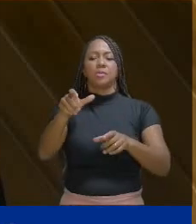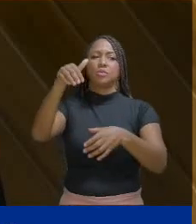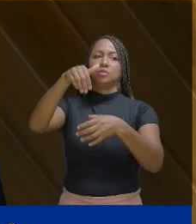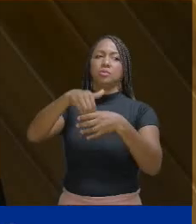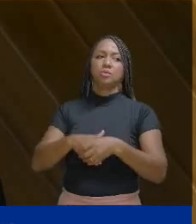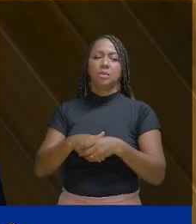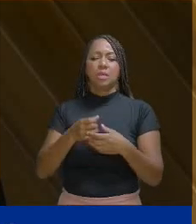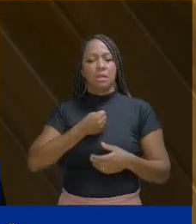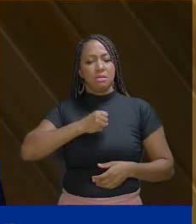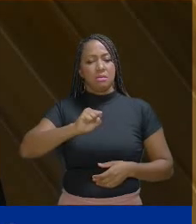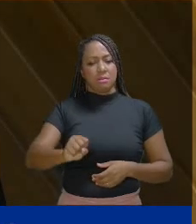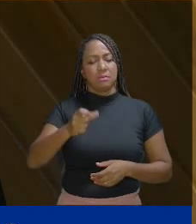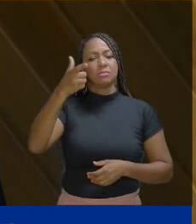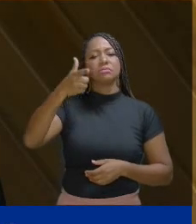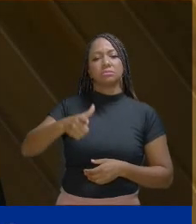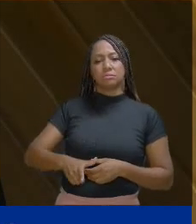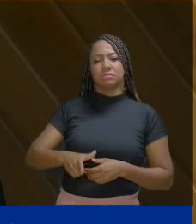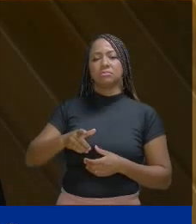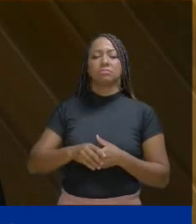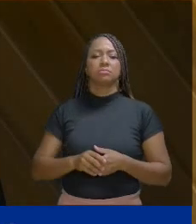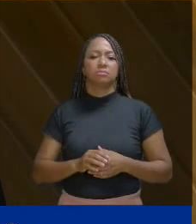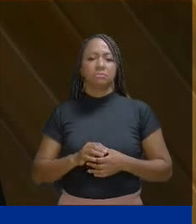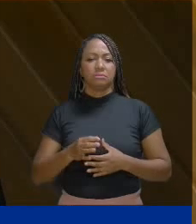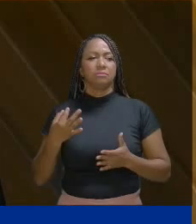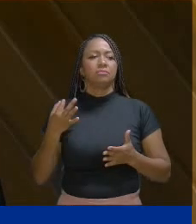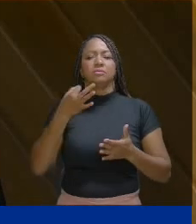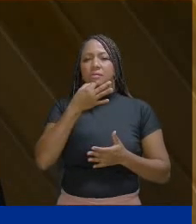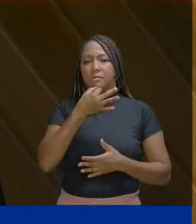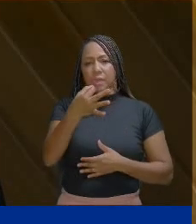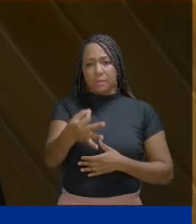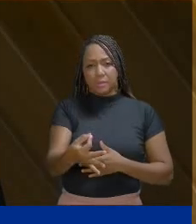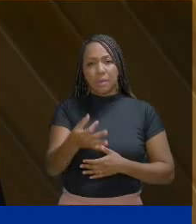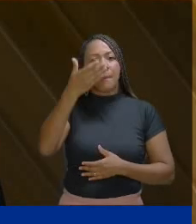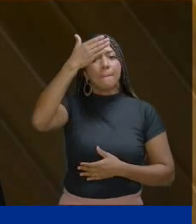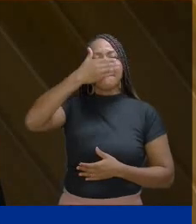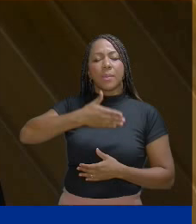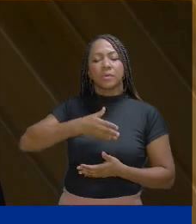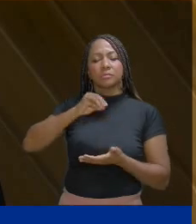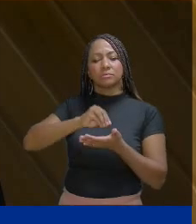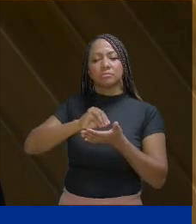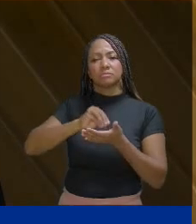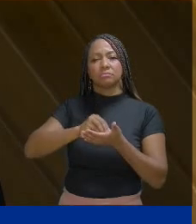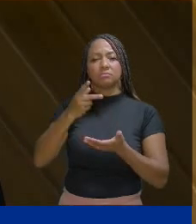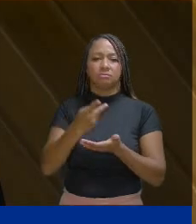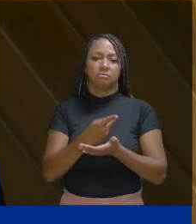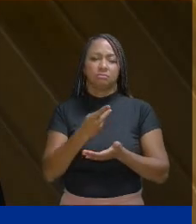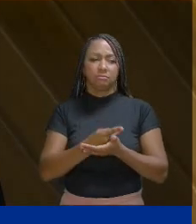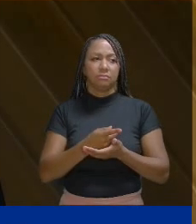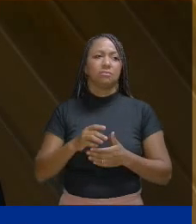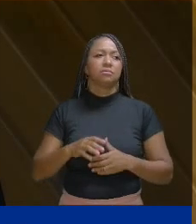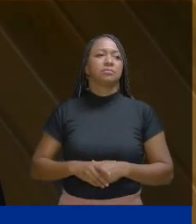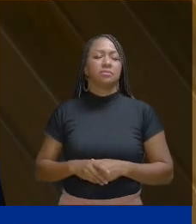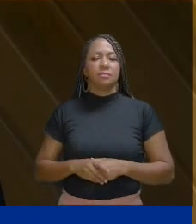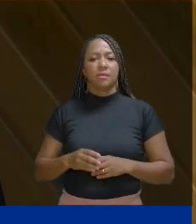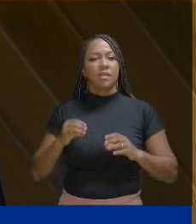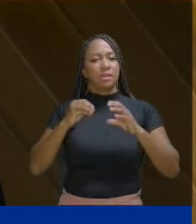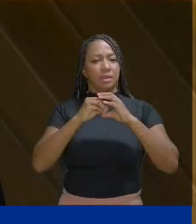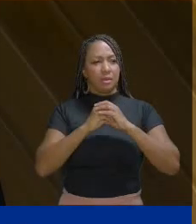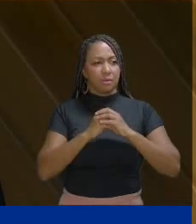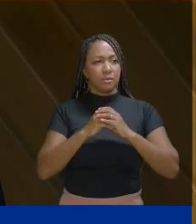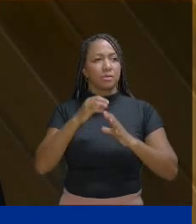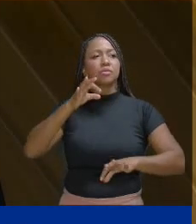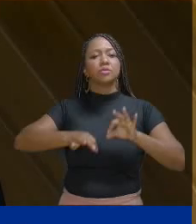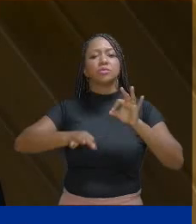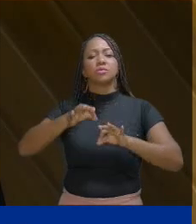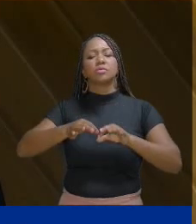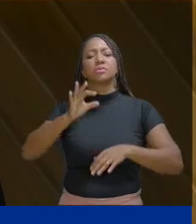defesa repetiu os argumentos da AIS, insistindo na ausência de comprovação da prática ilícita. O TRE-AP